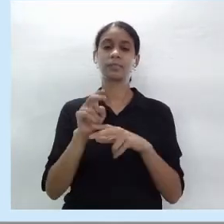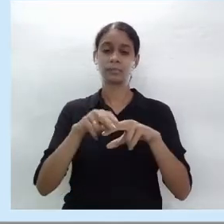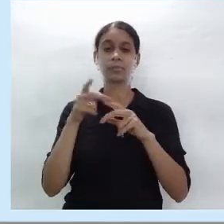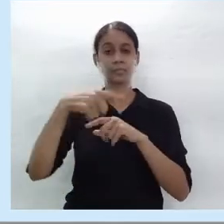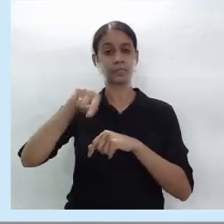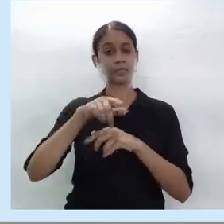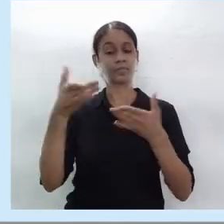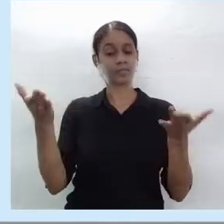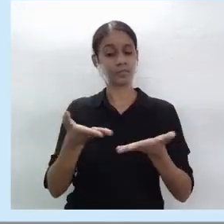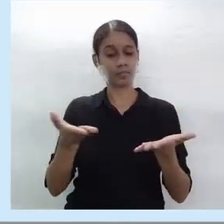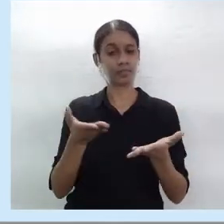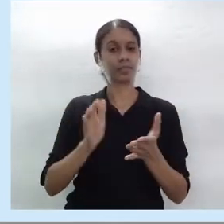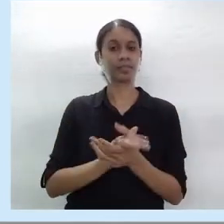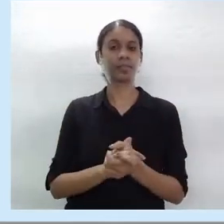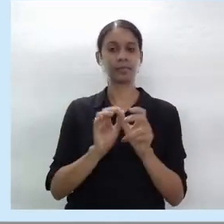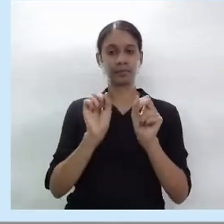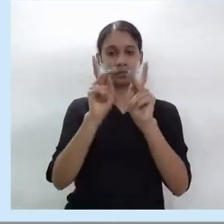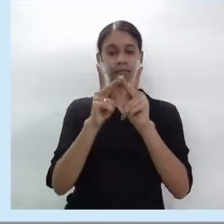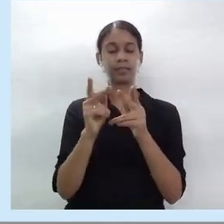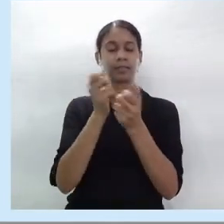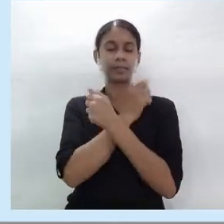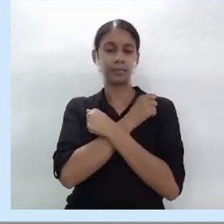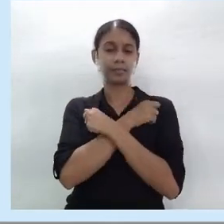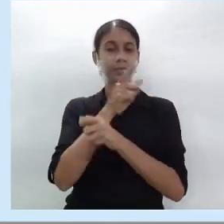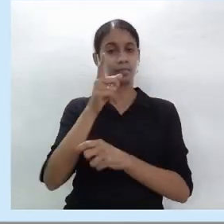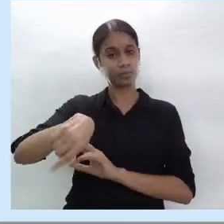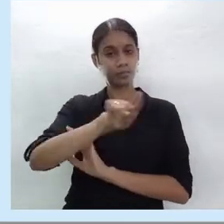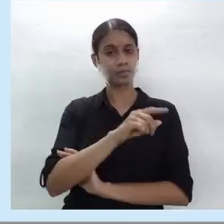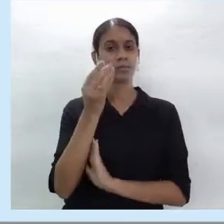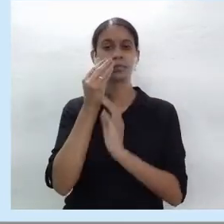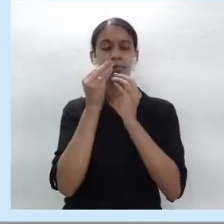ok? Grande abraço para vocês,